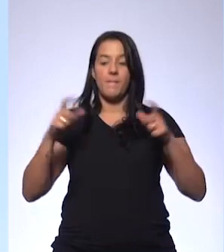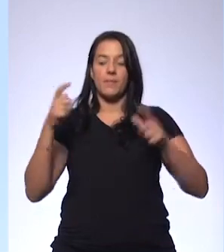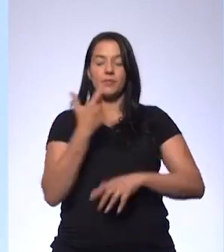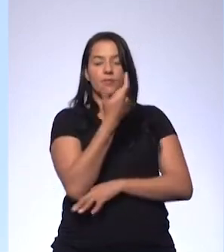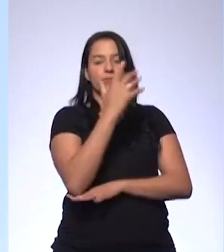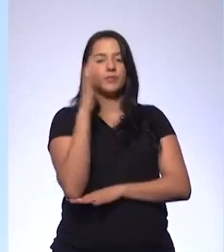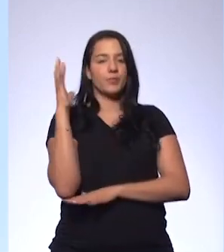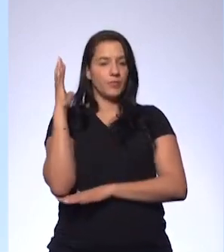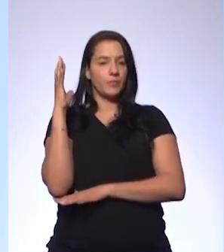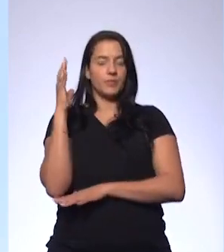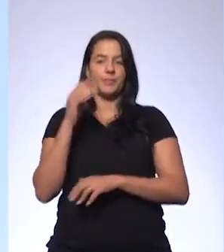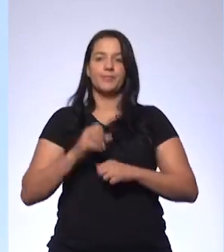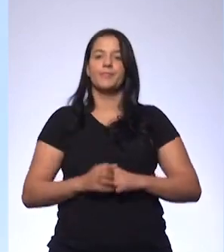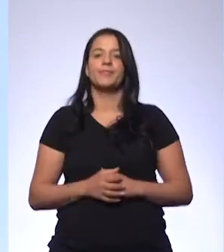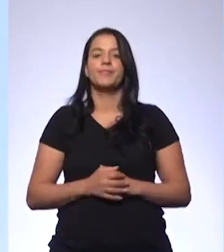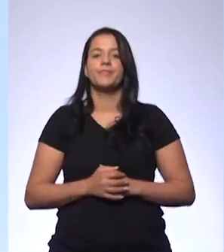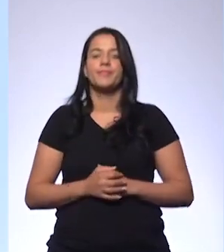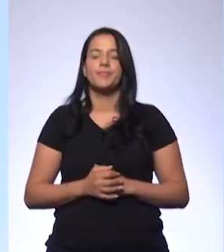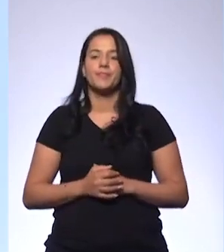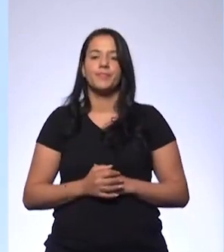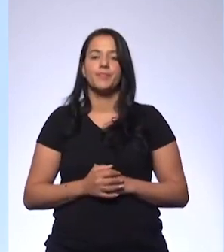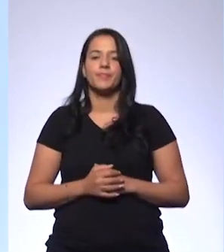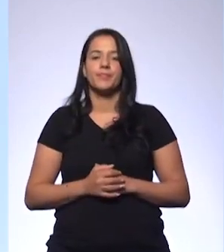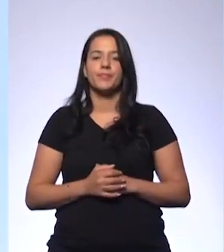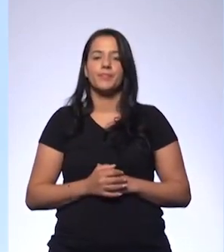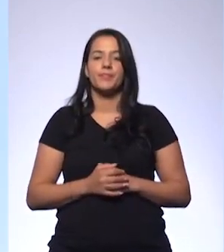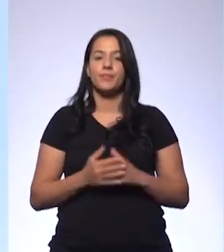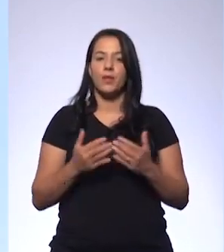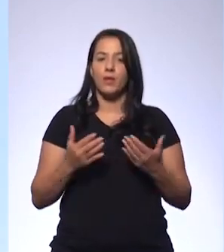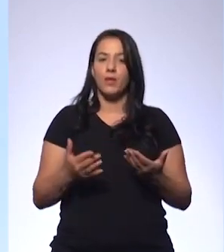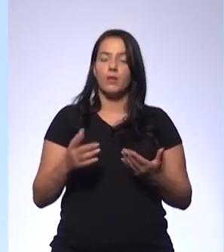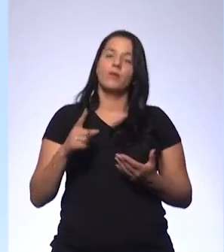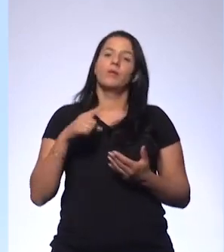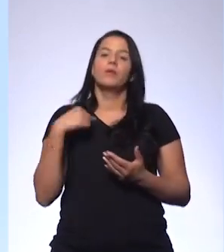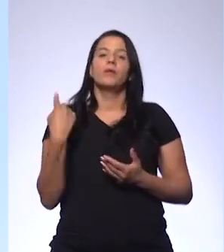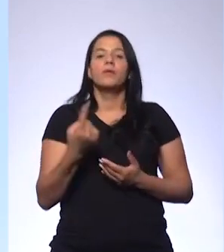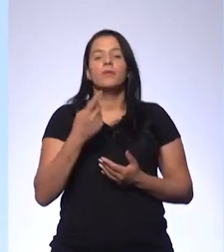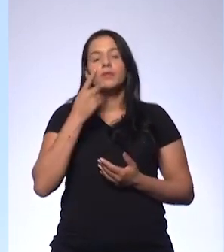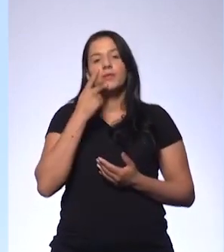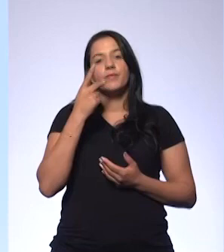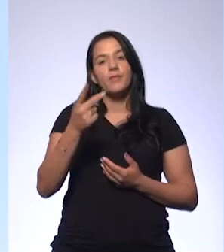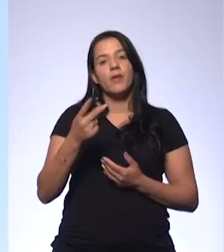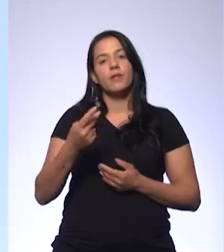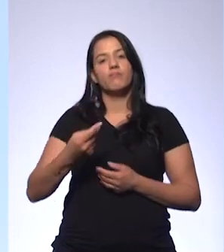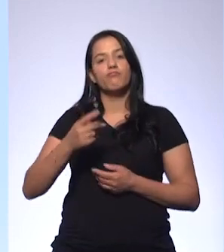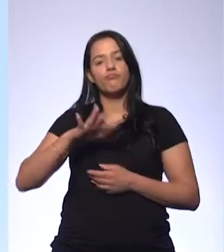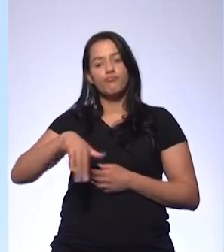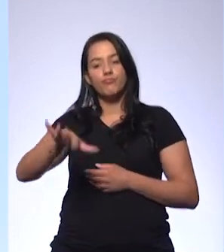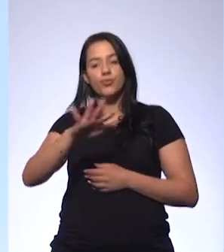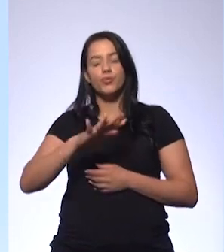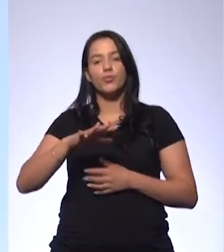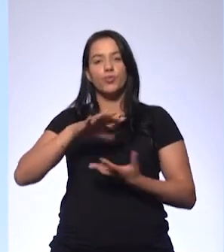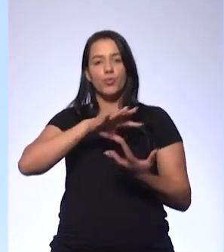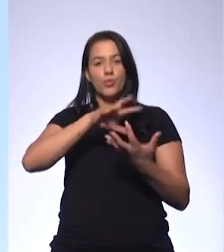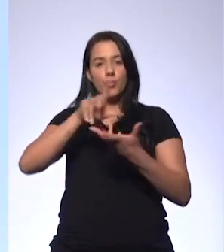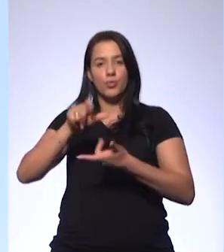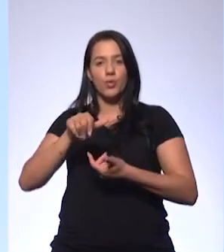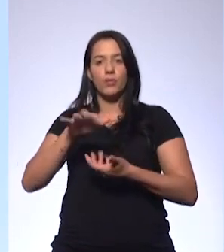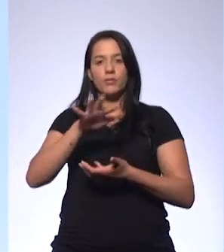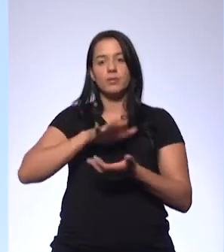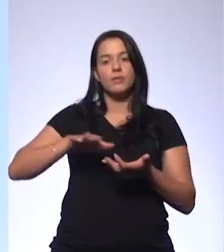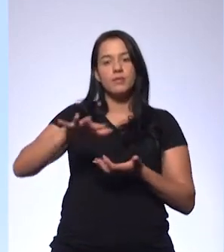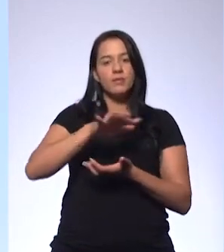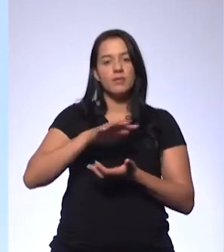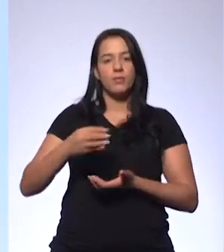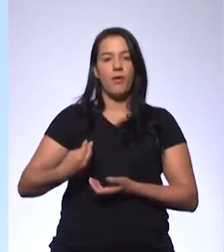aí, certo? E aí, quando a gente fala nos seres vivos de um ecossistema, a gente